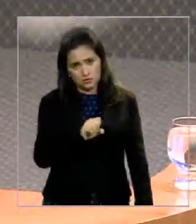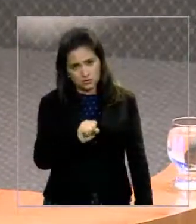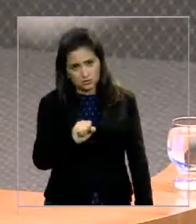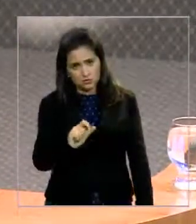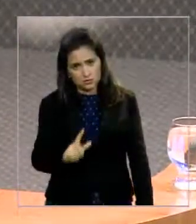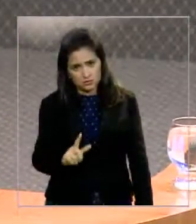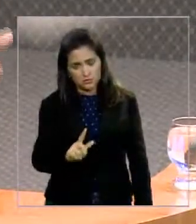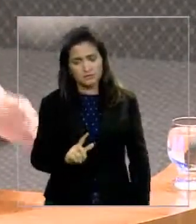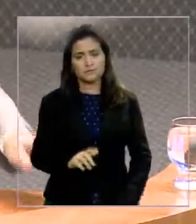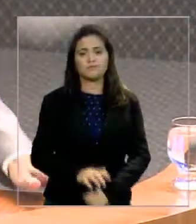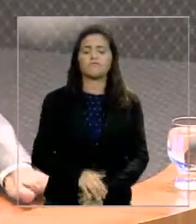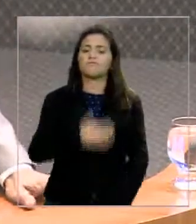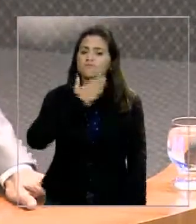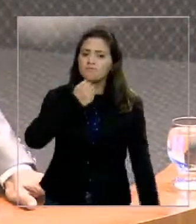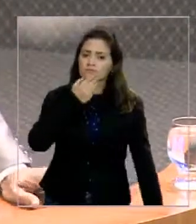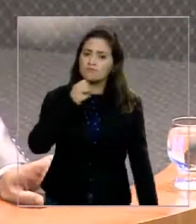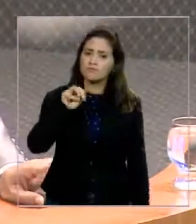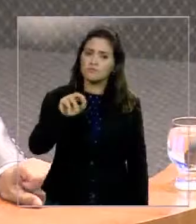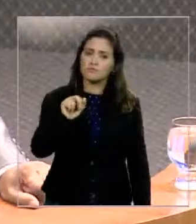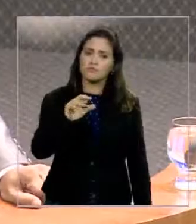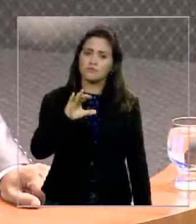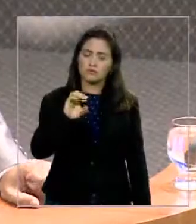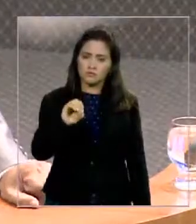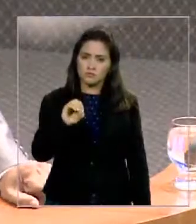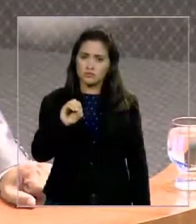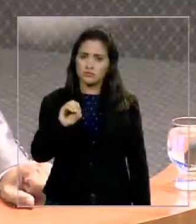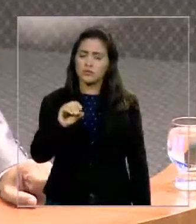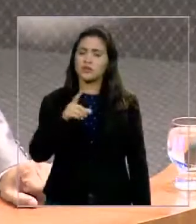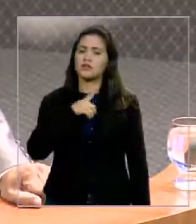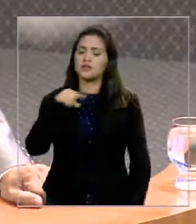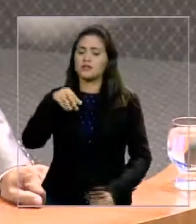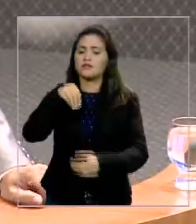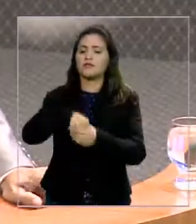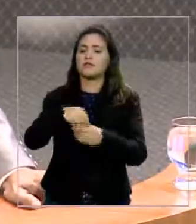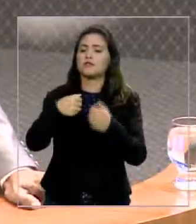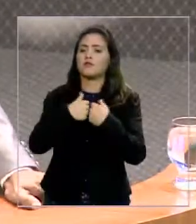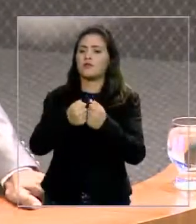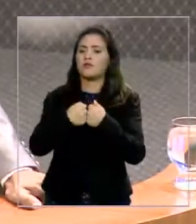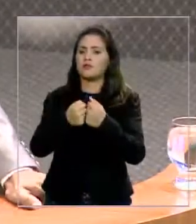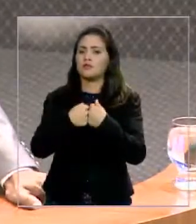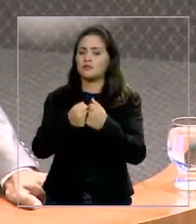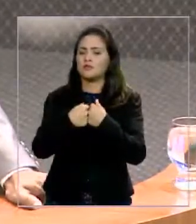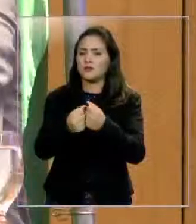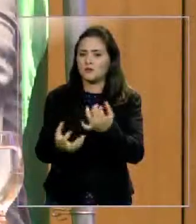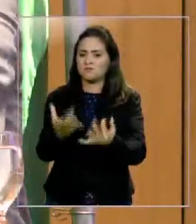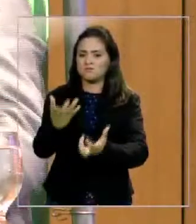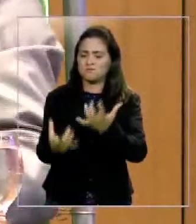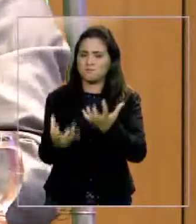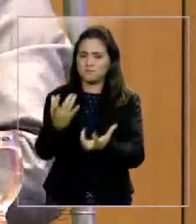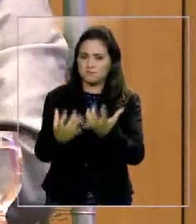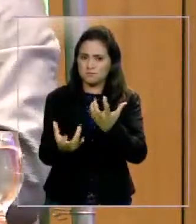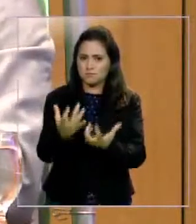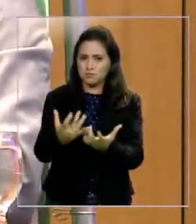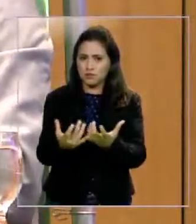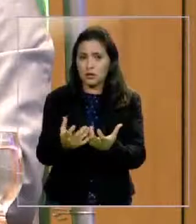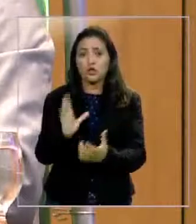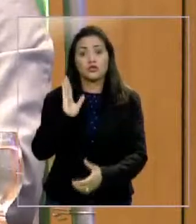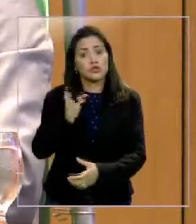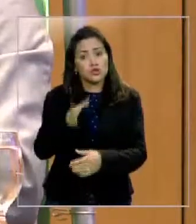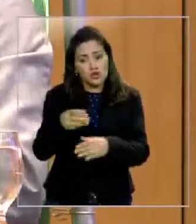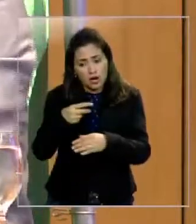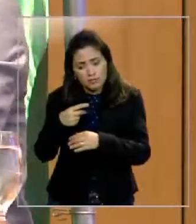no fatídico dia em que o ônibus estava sendo queimado por marginais. Ele já havia descido do